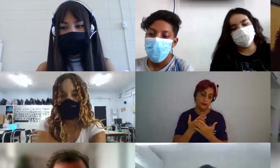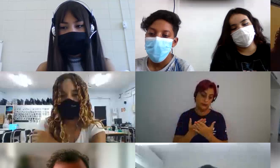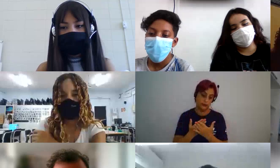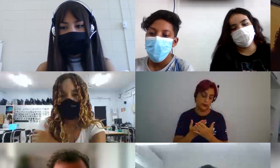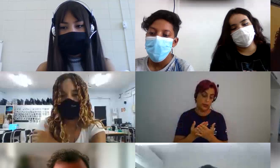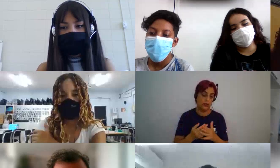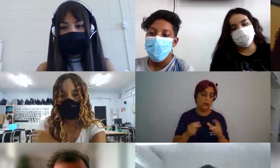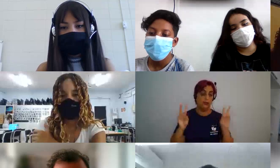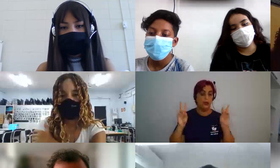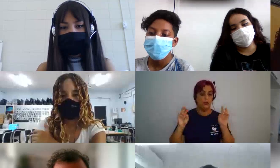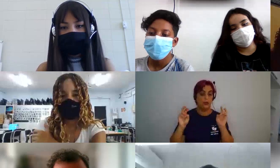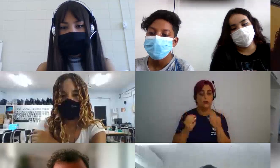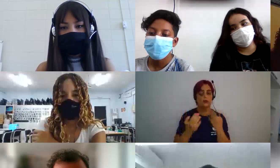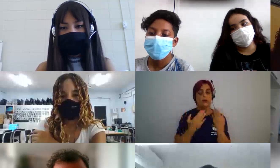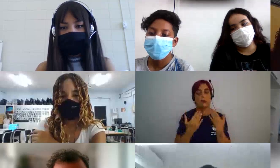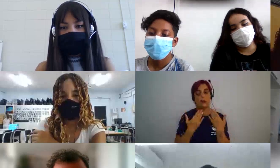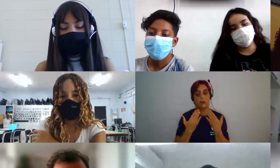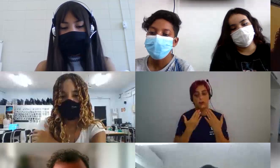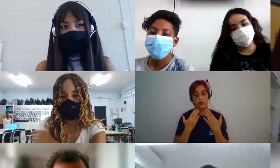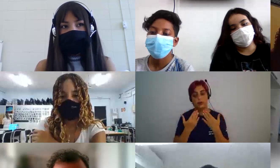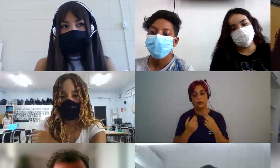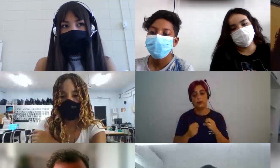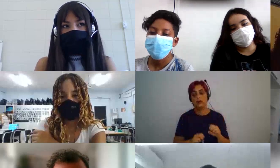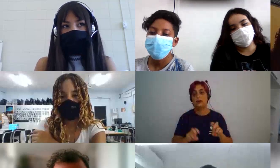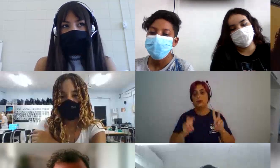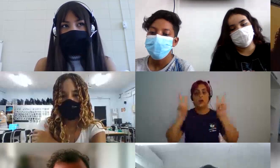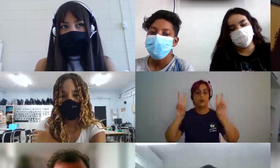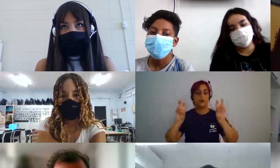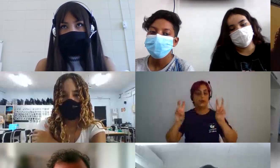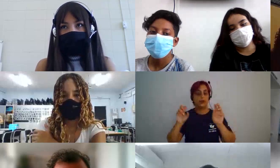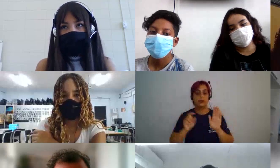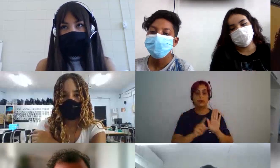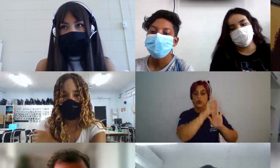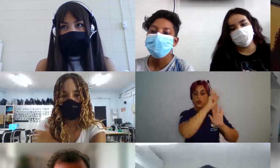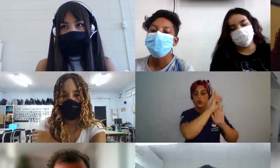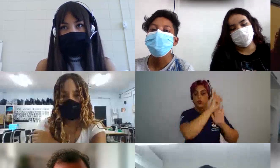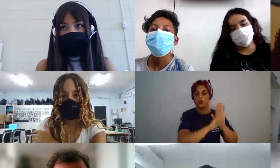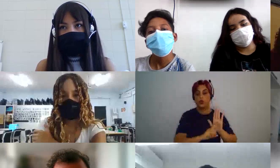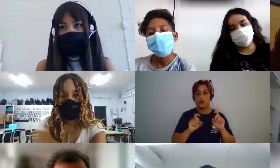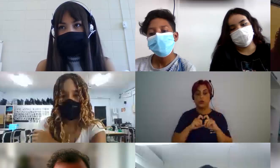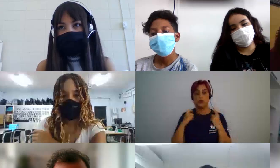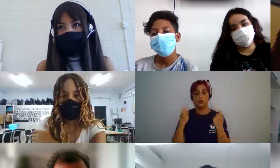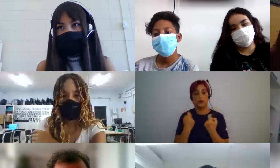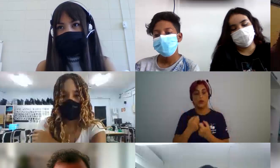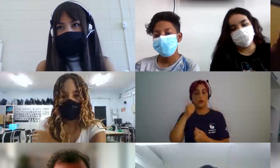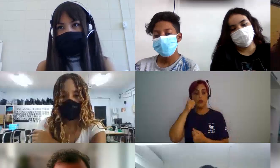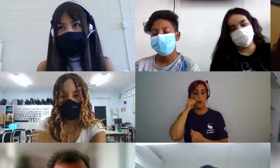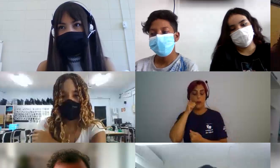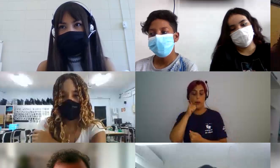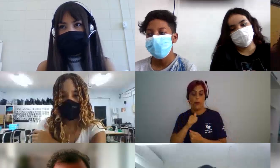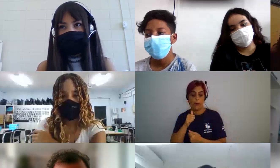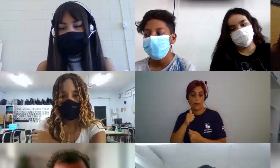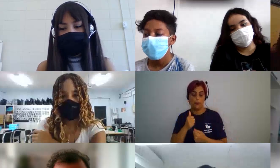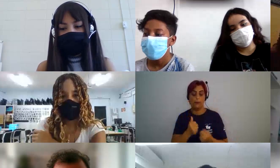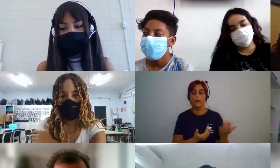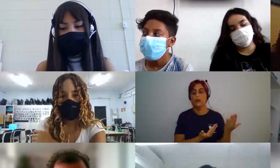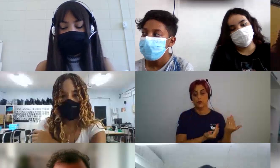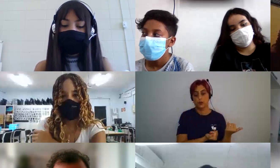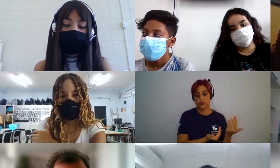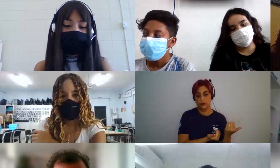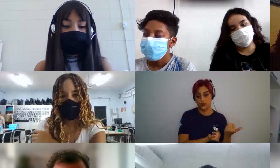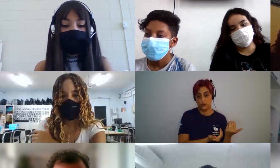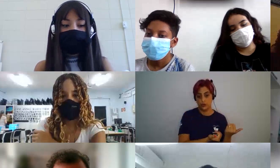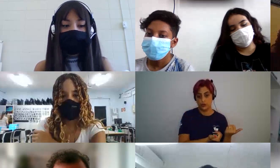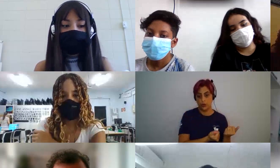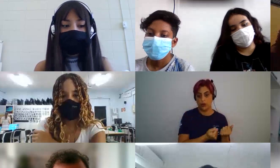conversarão sobre o primeiro tema proposto: os direitos sexuais femininos na adolescência, a